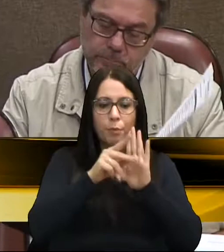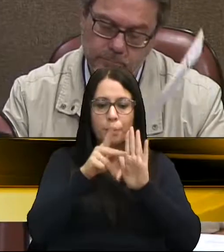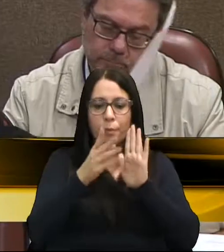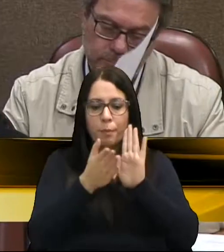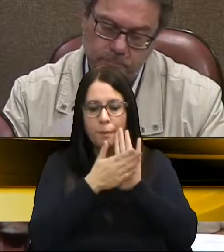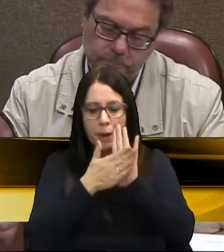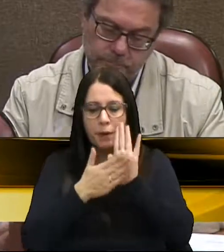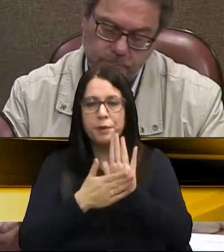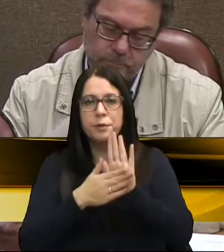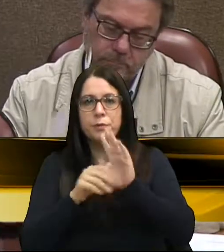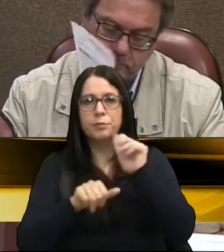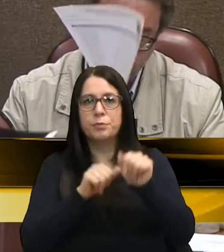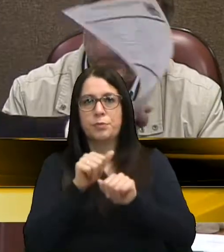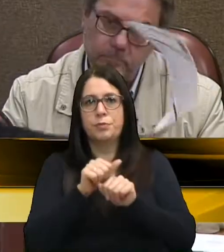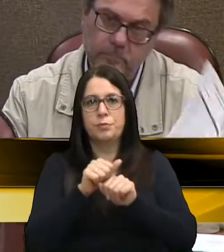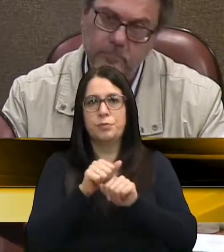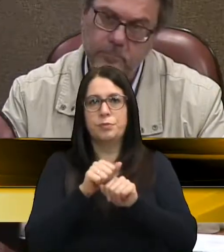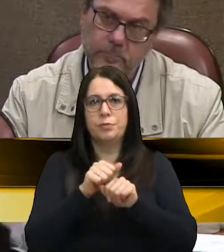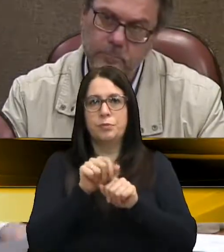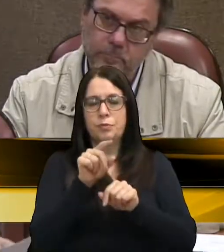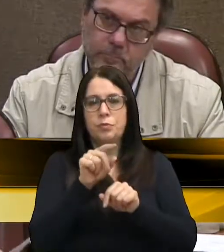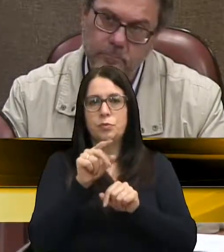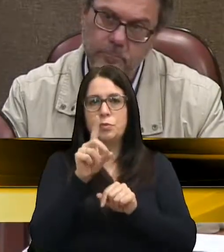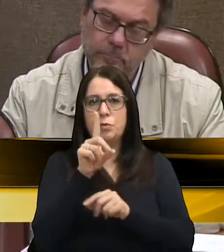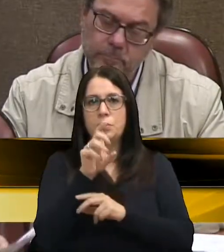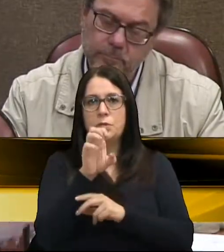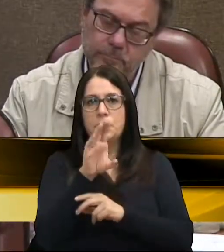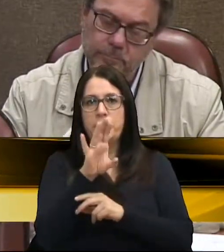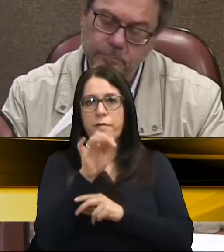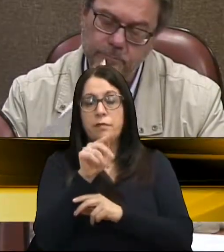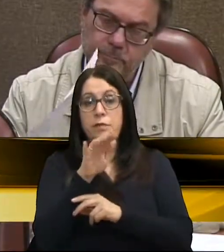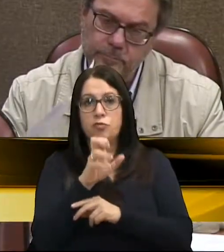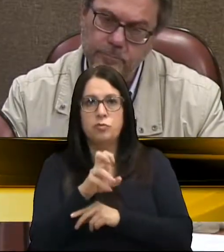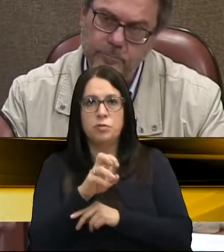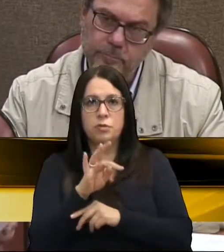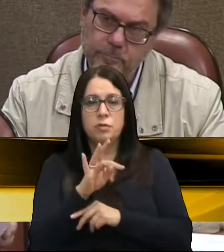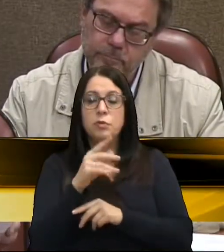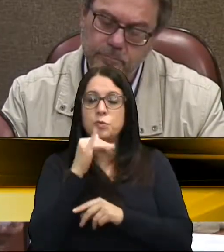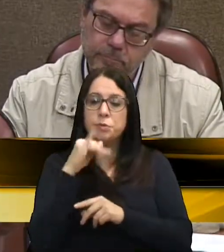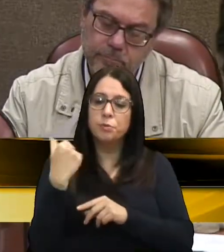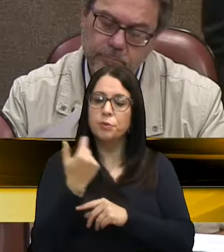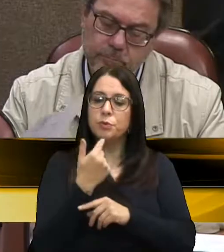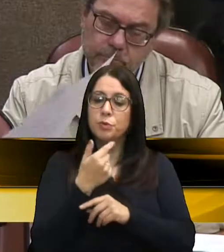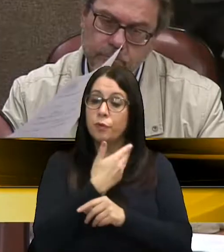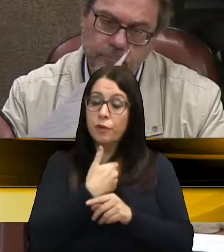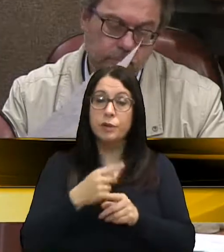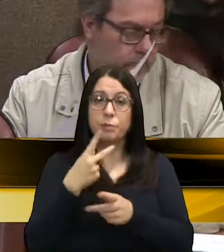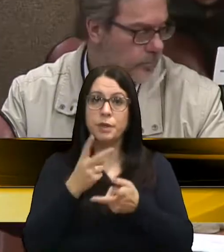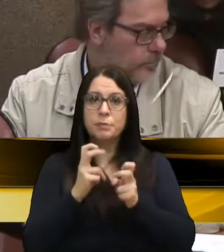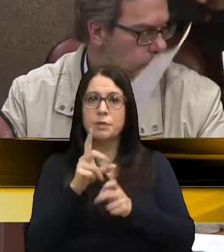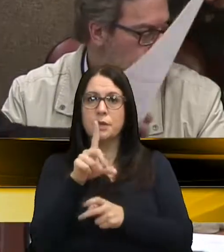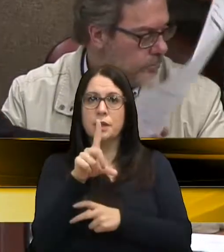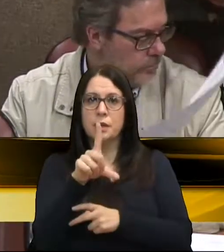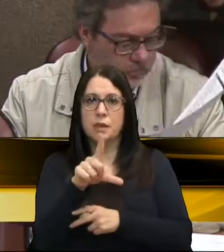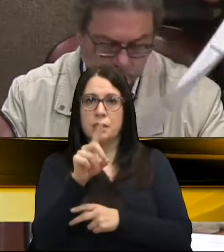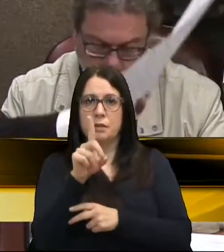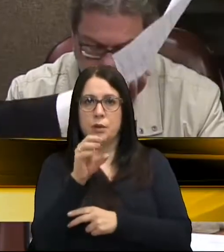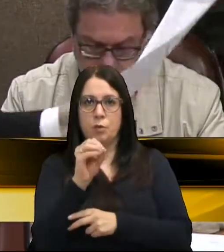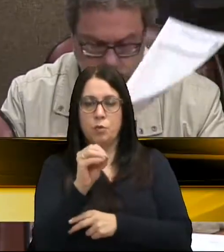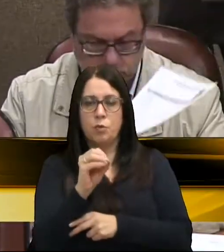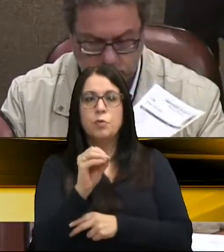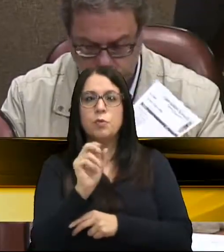déficit atuarial. Então, o governo se percebe na peça que ele segue né, a LDO segue essa lei